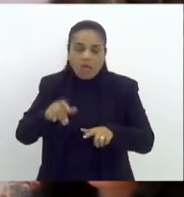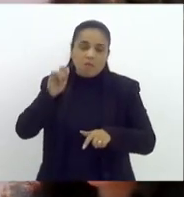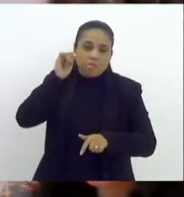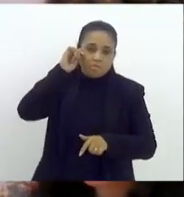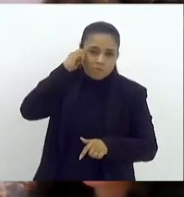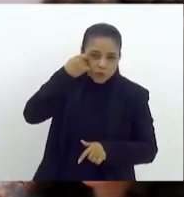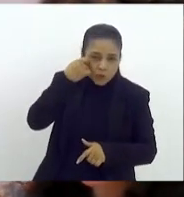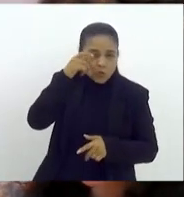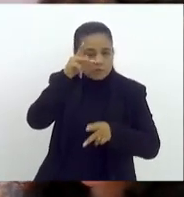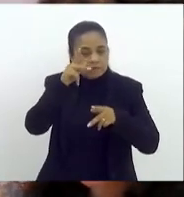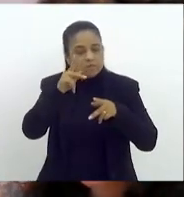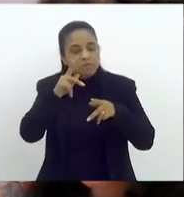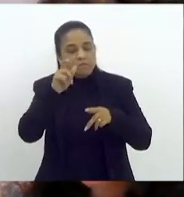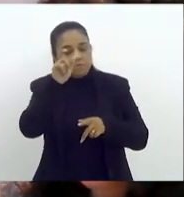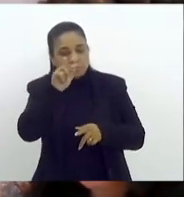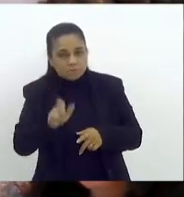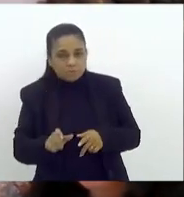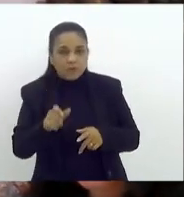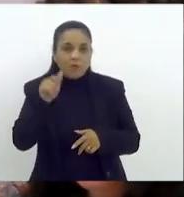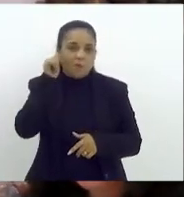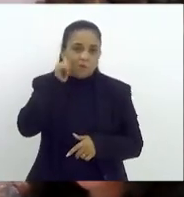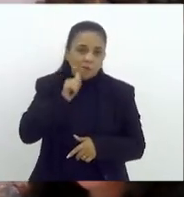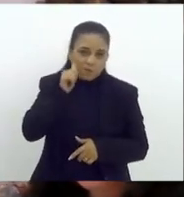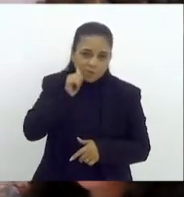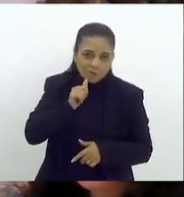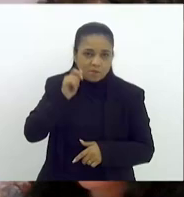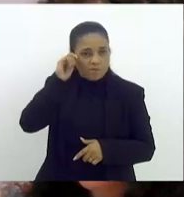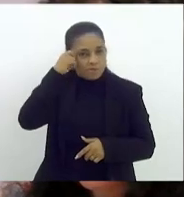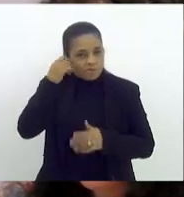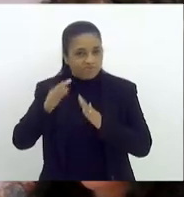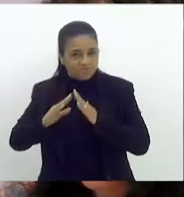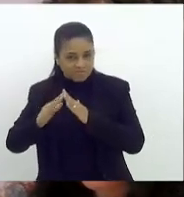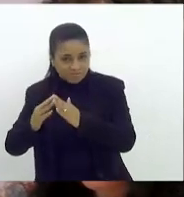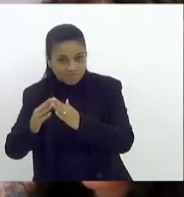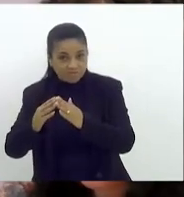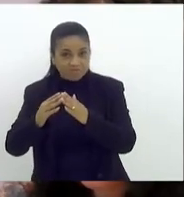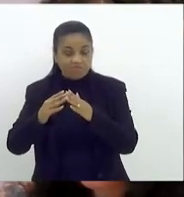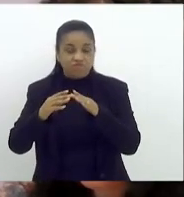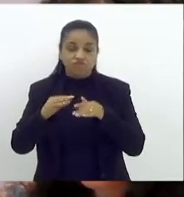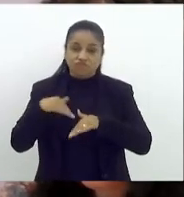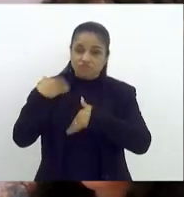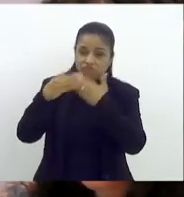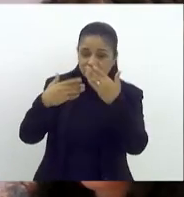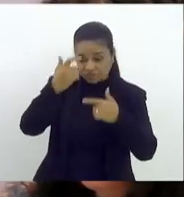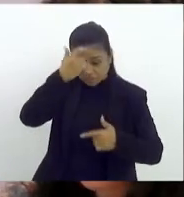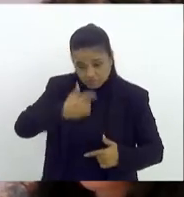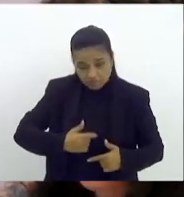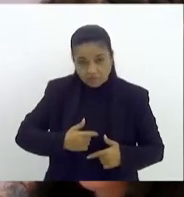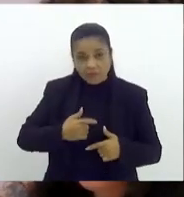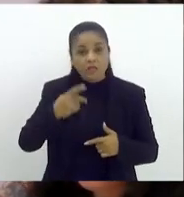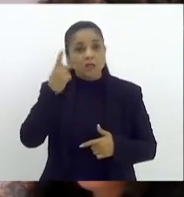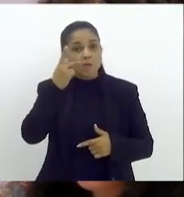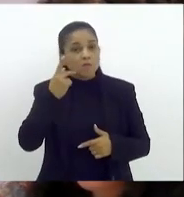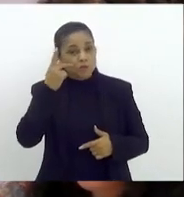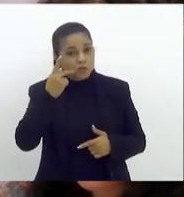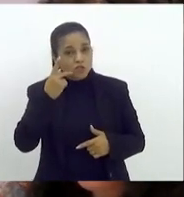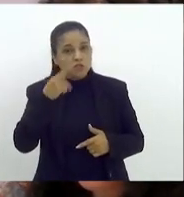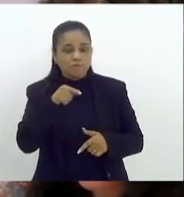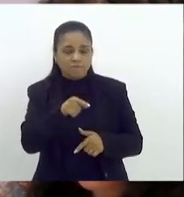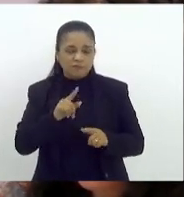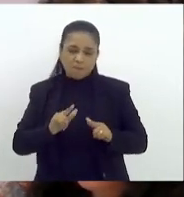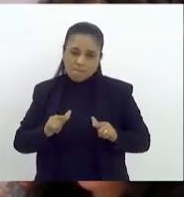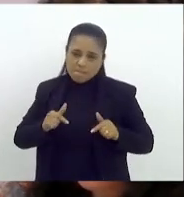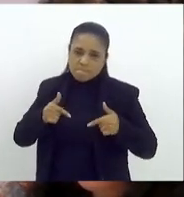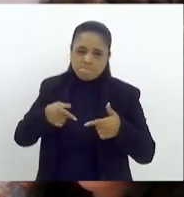pretas mulheres que vem na favela e da construir forma de ser estar também na política é uma ousadia que